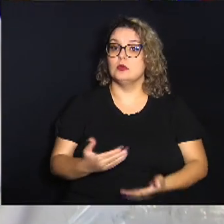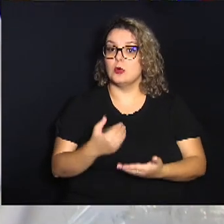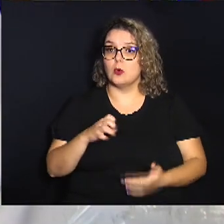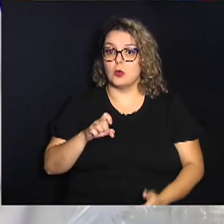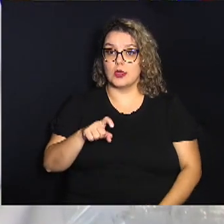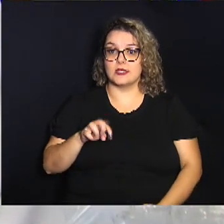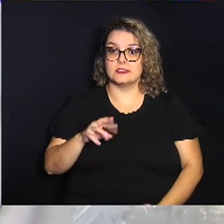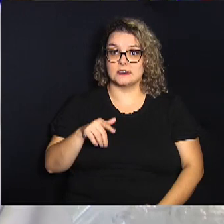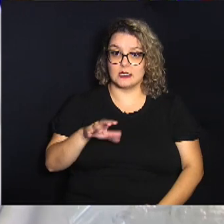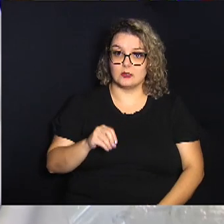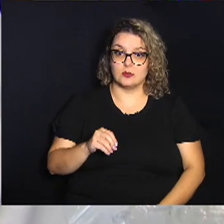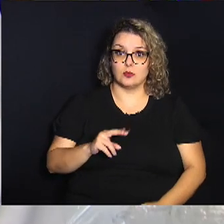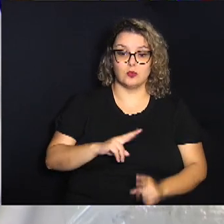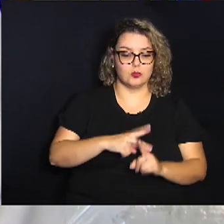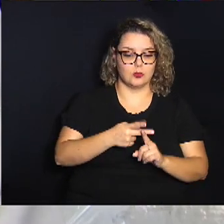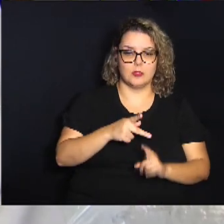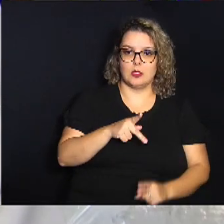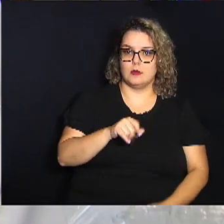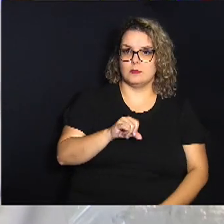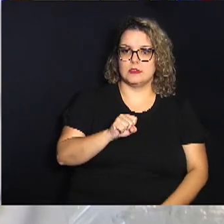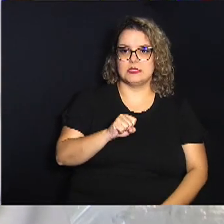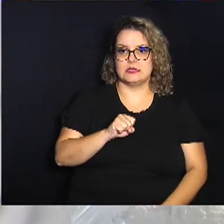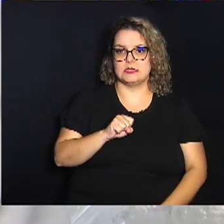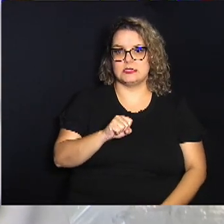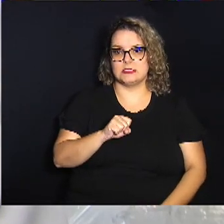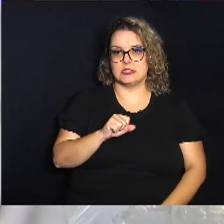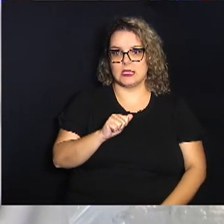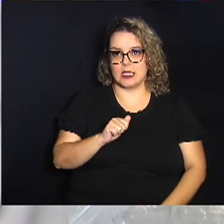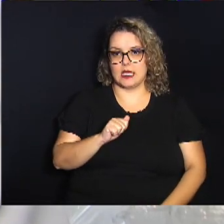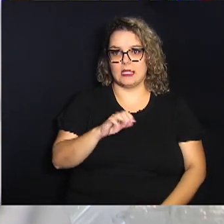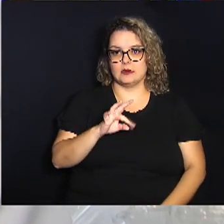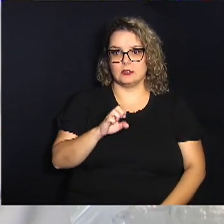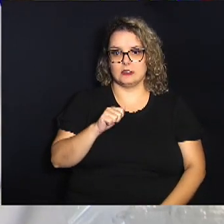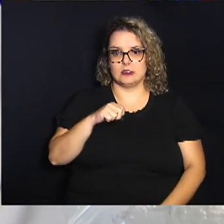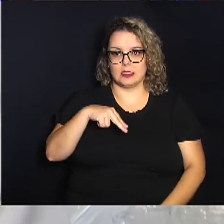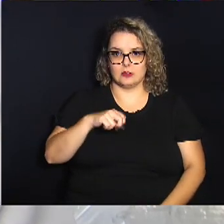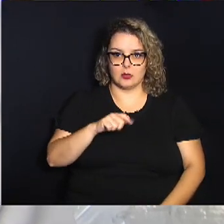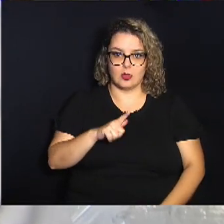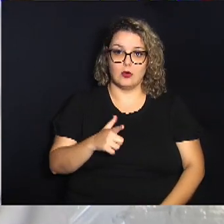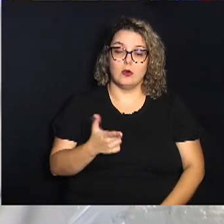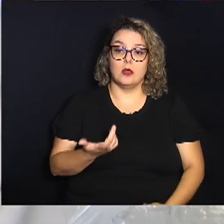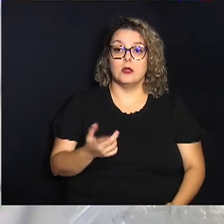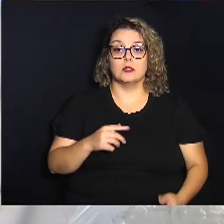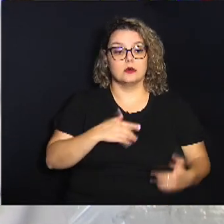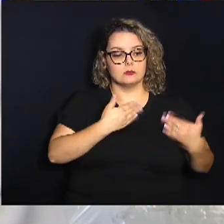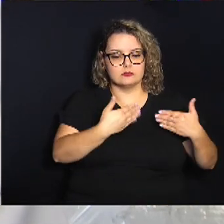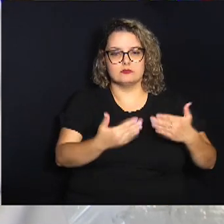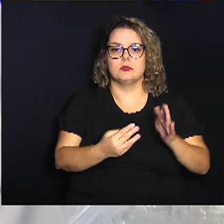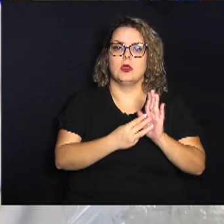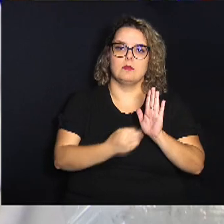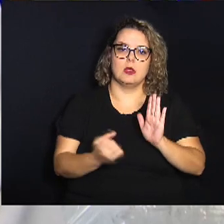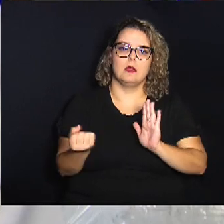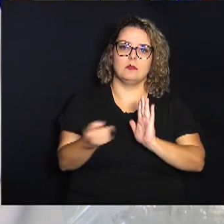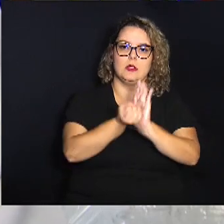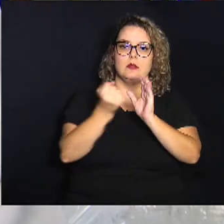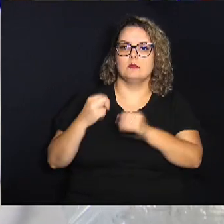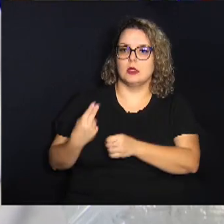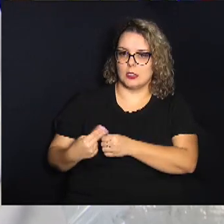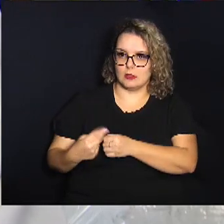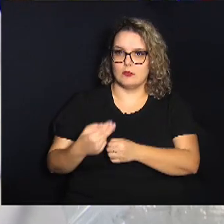piscietanol e metade do tempo de uma técnica convencional. E esse método está patenteado pela Unicamp